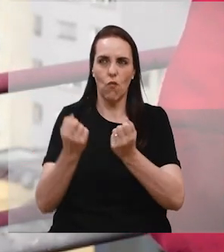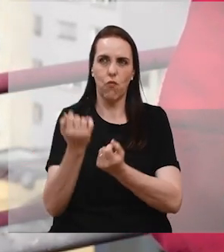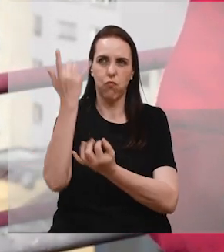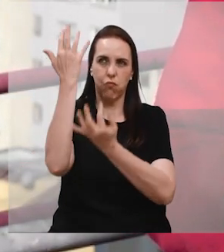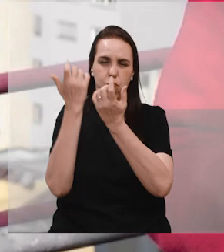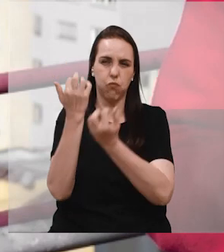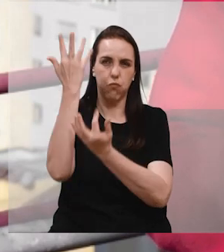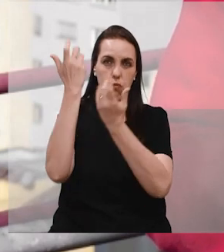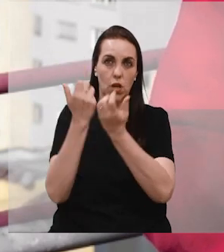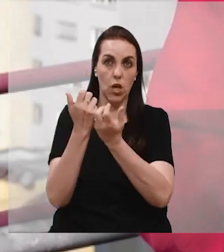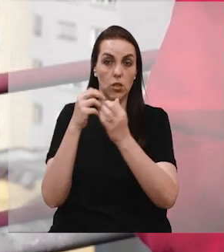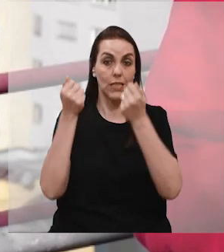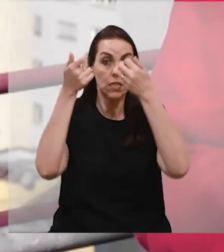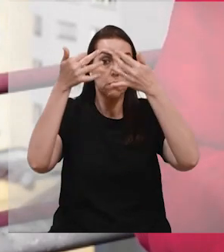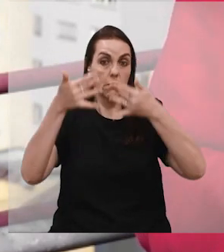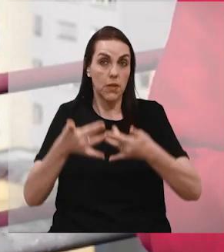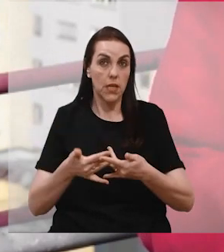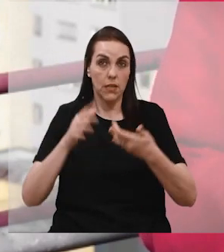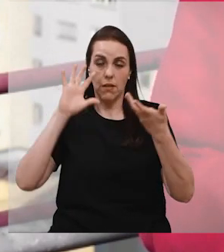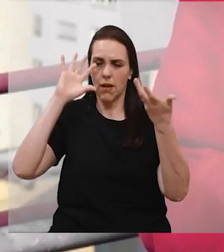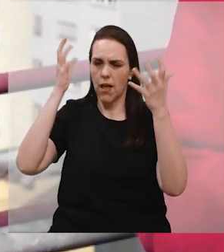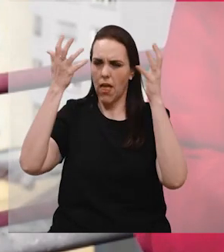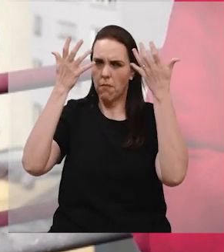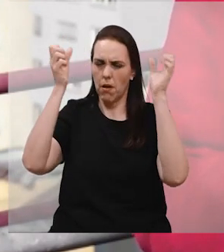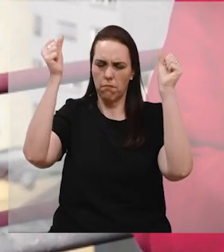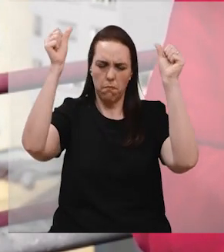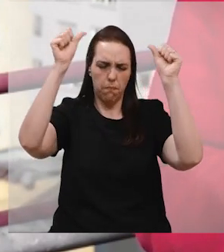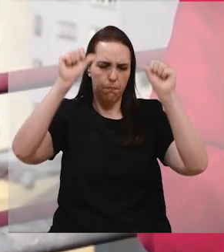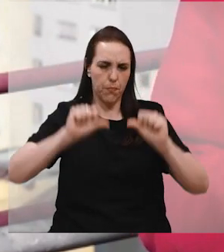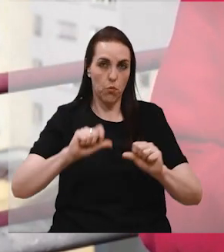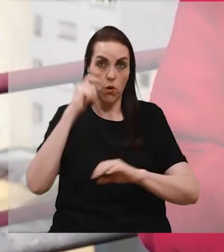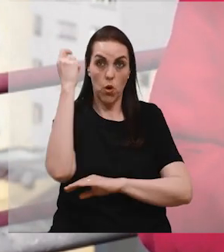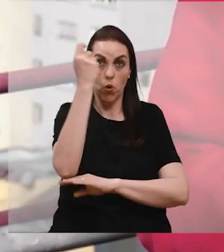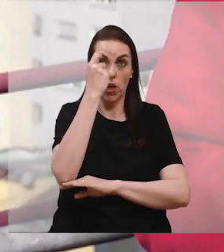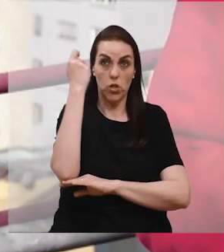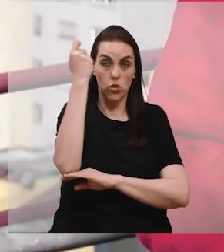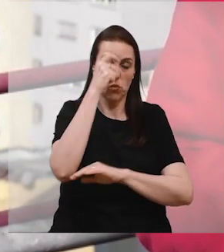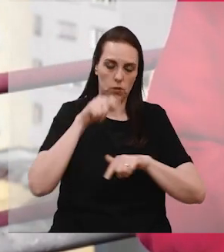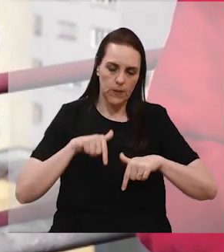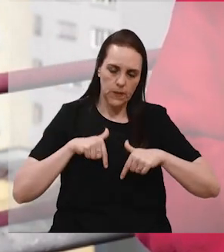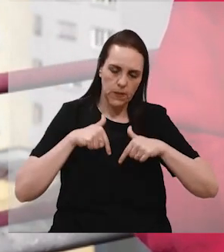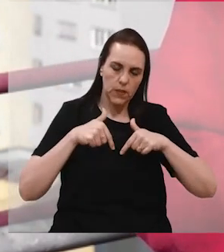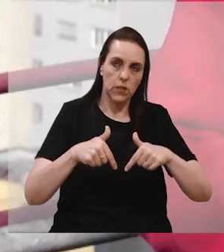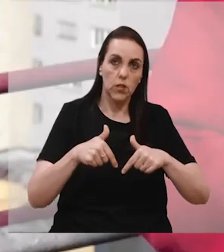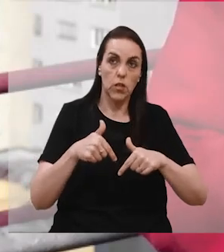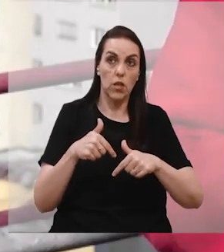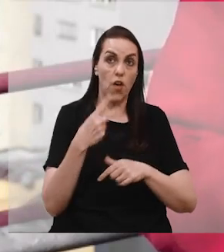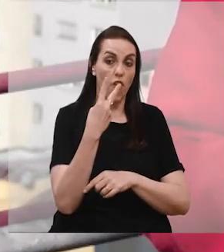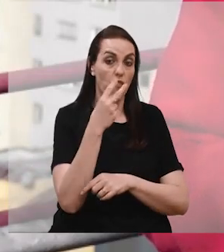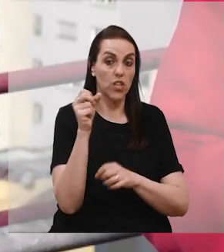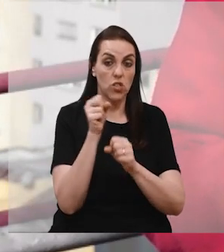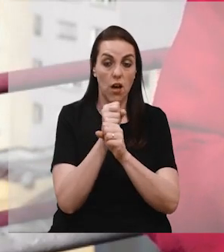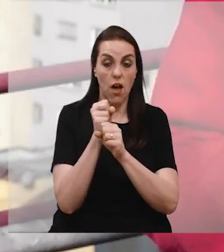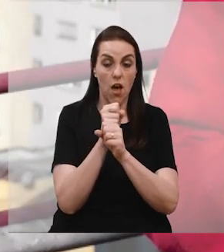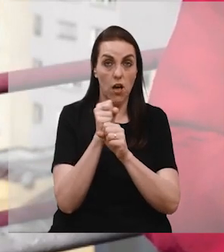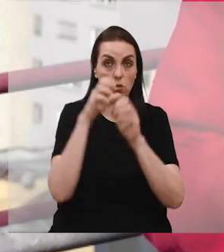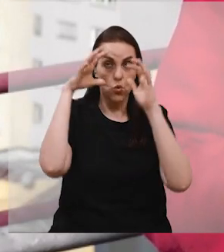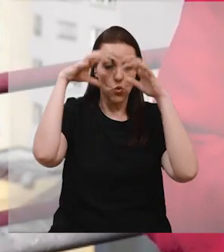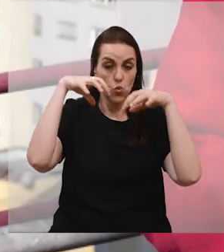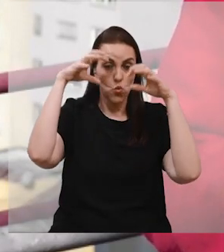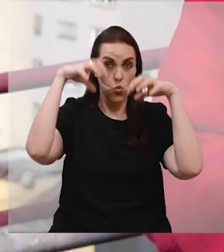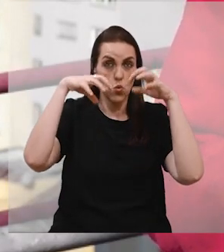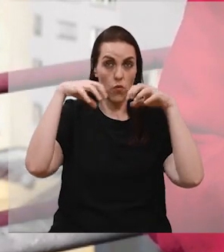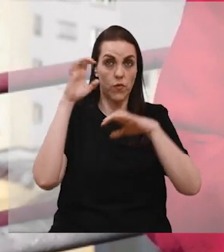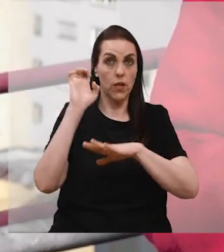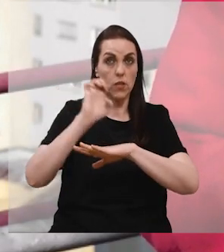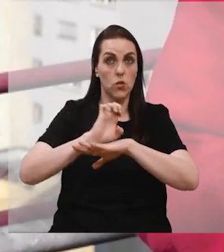combustíveis fósseis. Tudo isso explica a tragédia climática que Rio Grande do Sul enfrenta. Nos últimos 20 anos, as